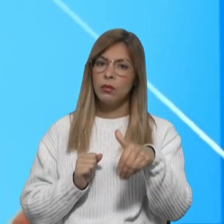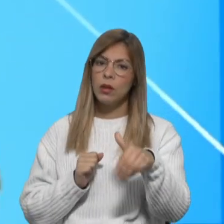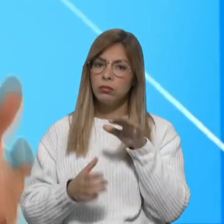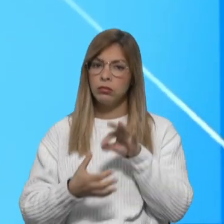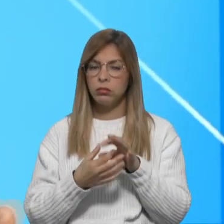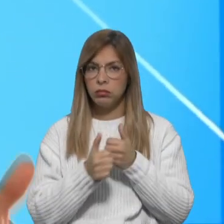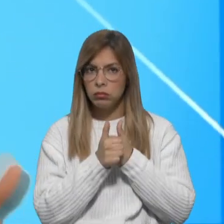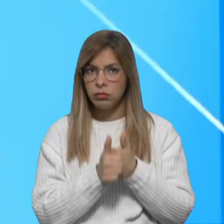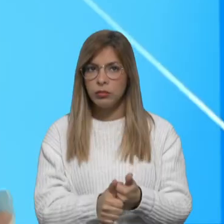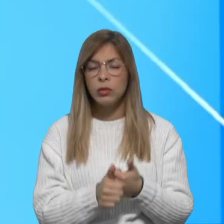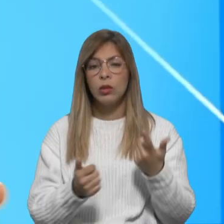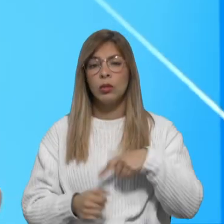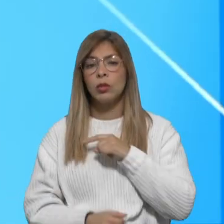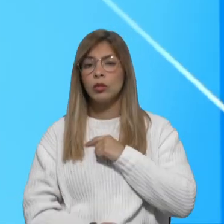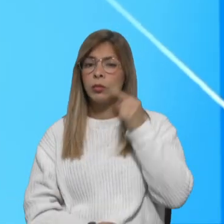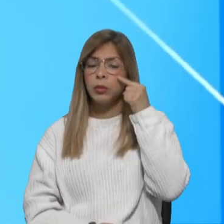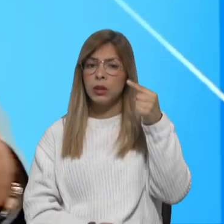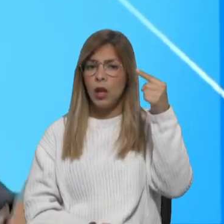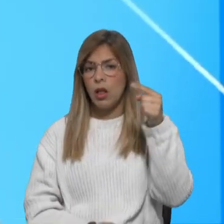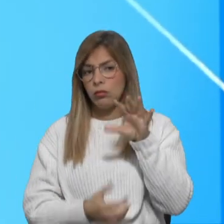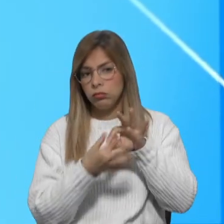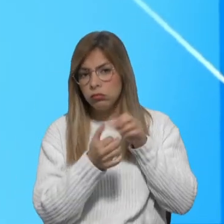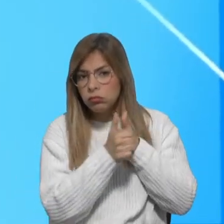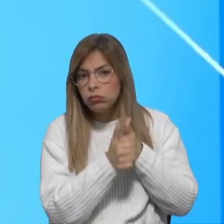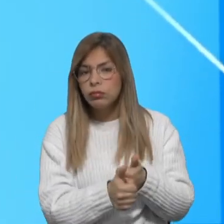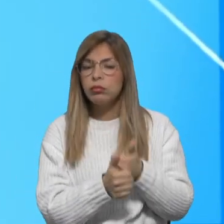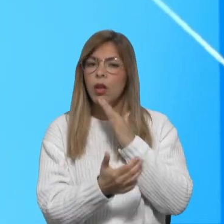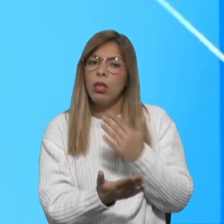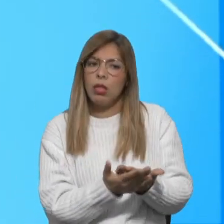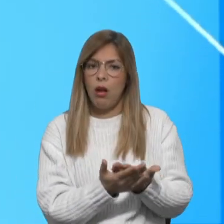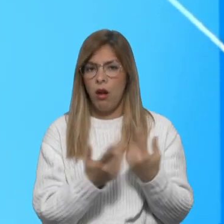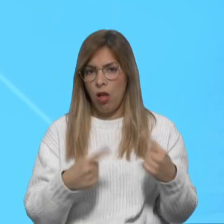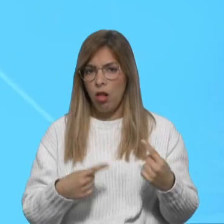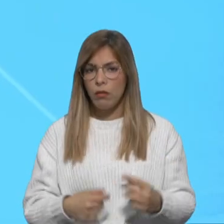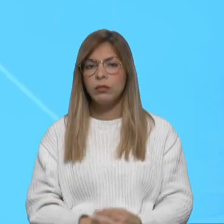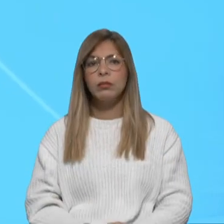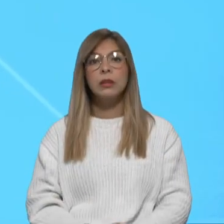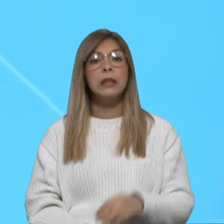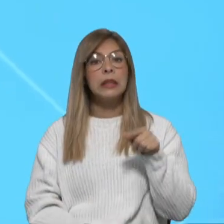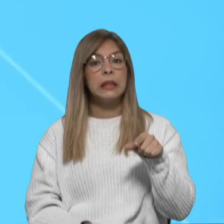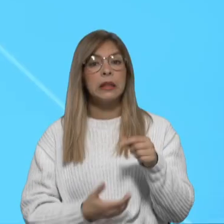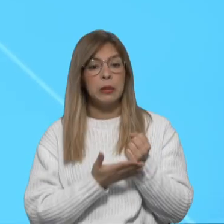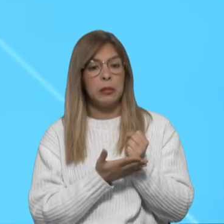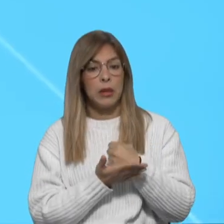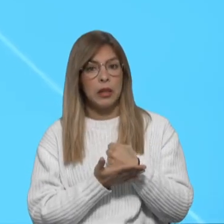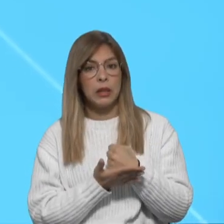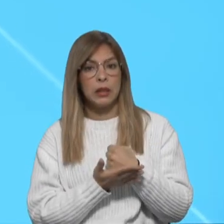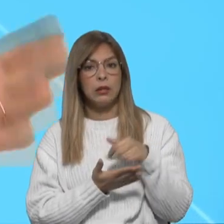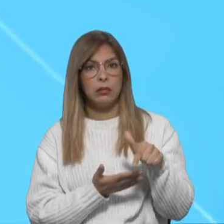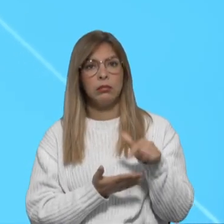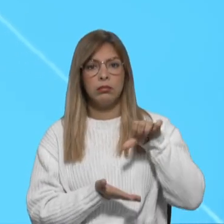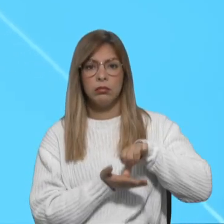como tal, nós somos especialistas nessa matéria, damos o nosso contributo. E esse contributo, nesta Praça Central, João Cordovil